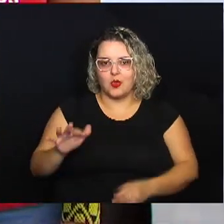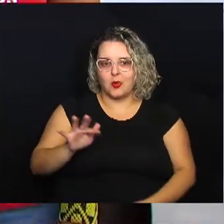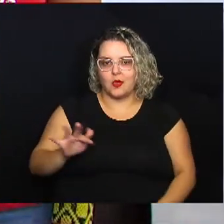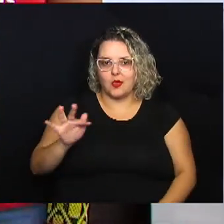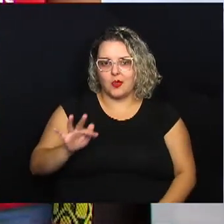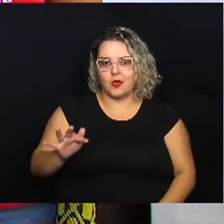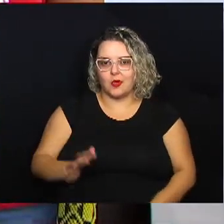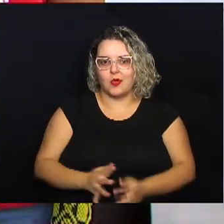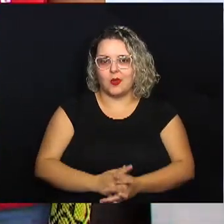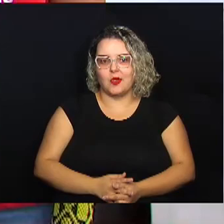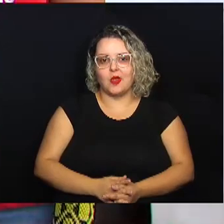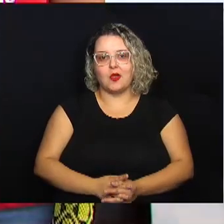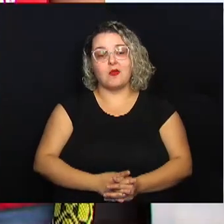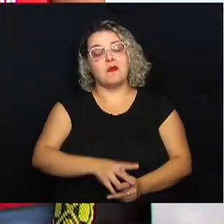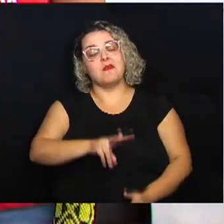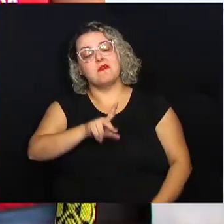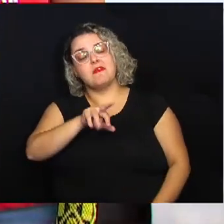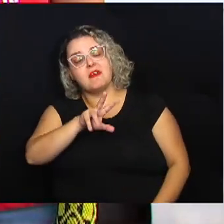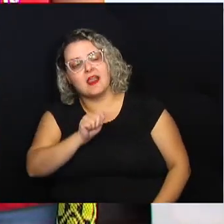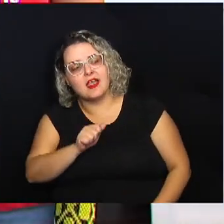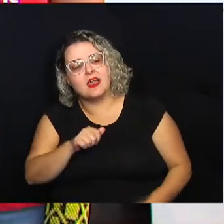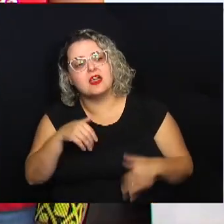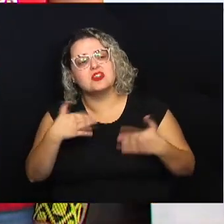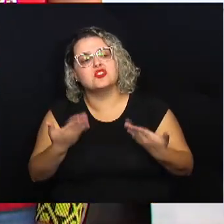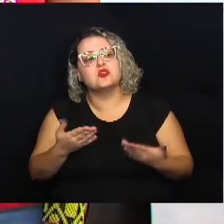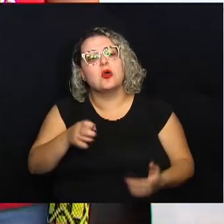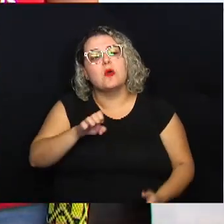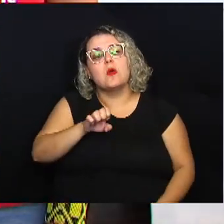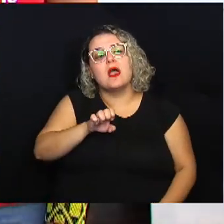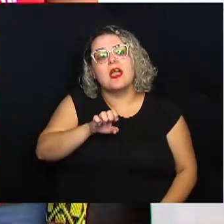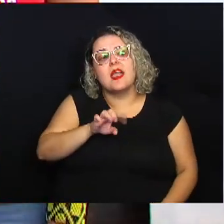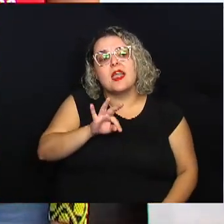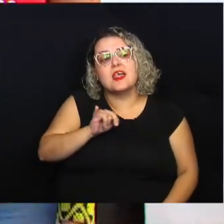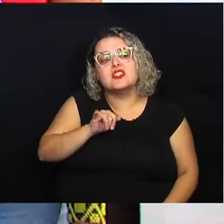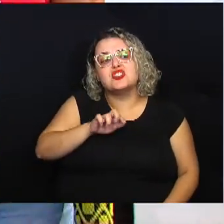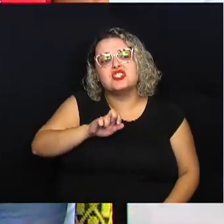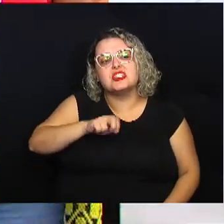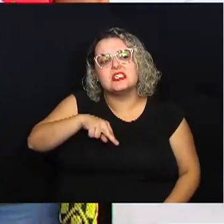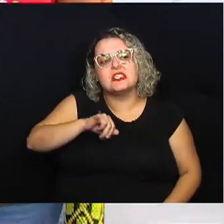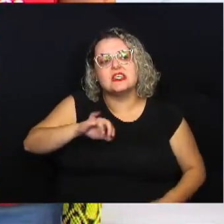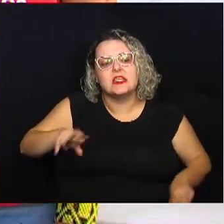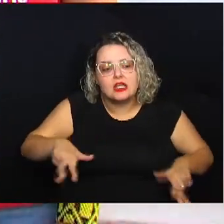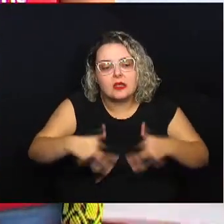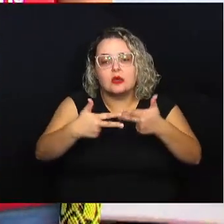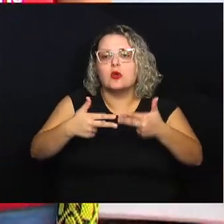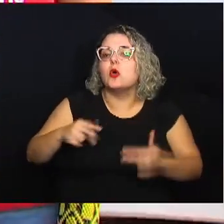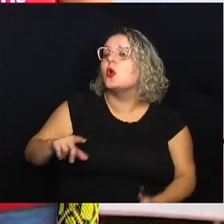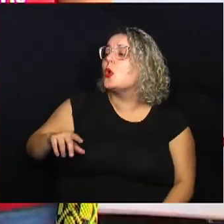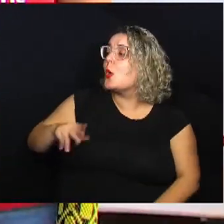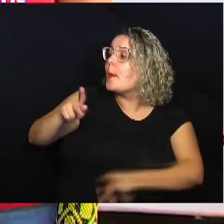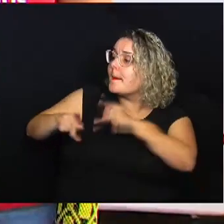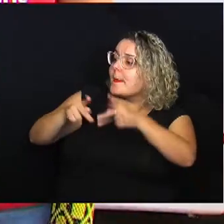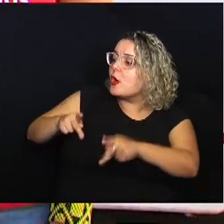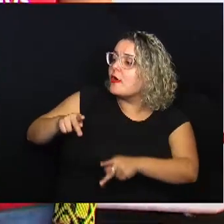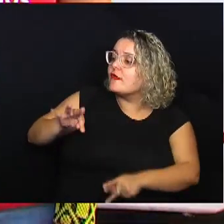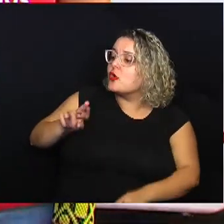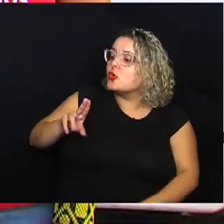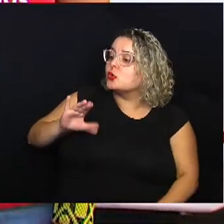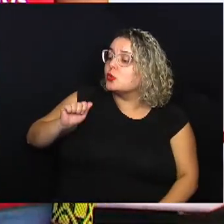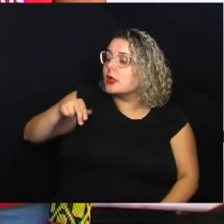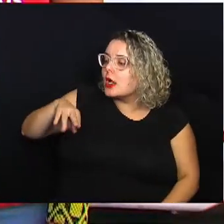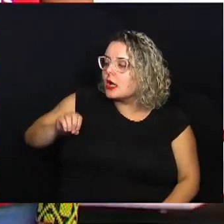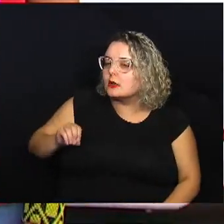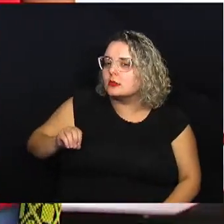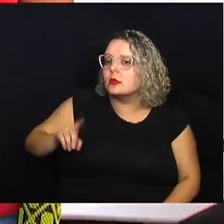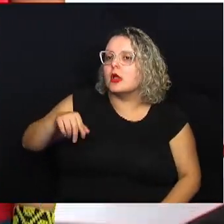Vera Lúcia, você é de qual etnia? Sou do povo tucano. Tucano é de qual região? É do